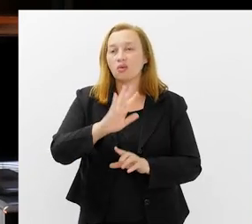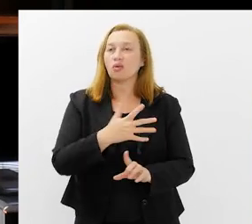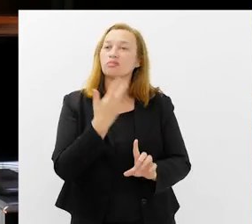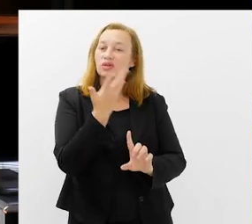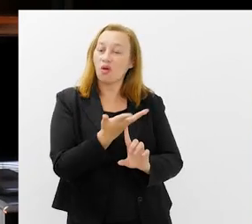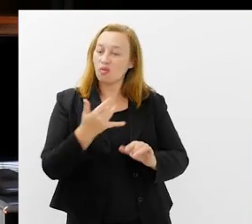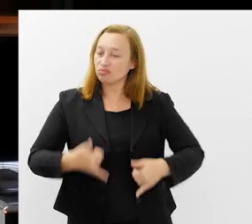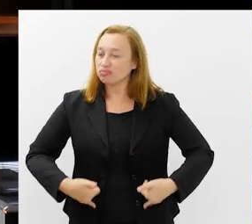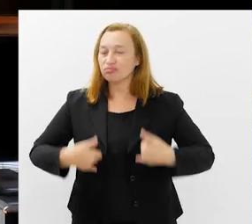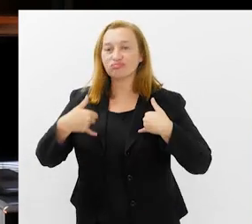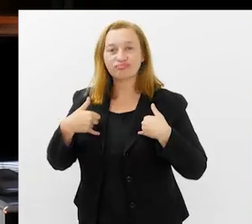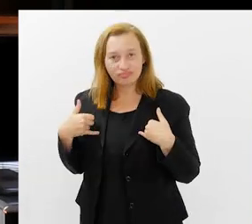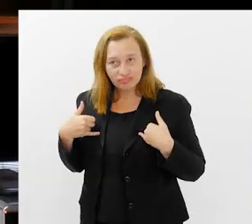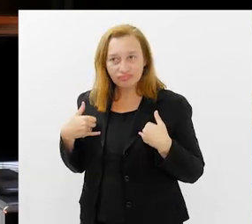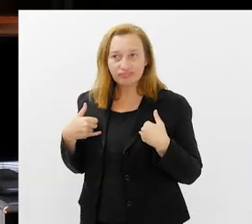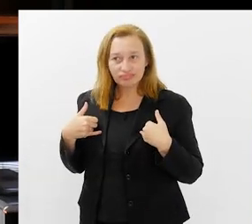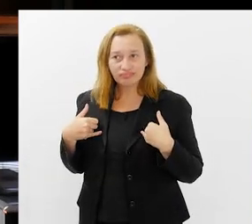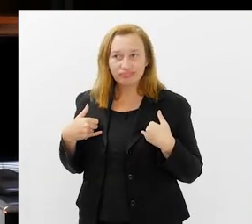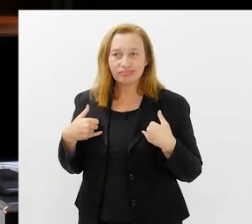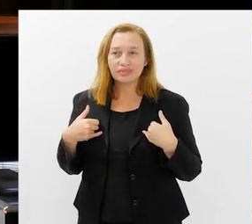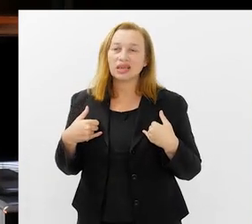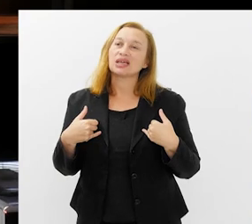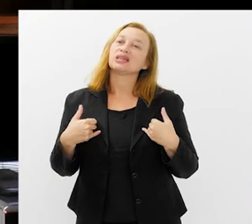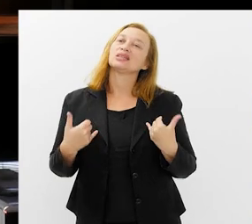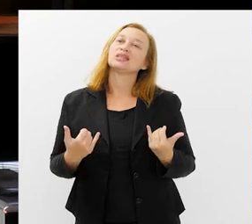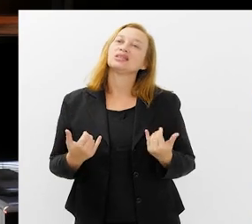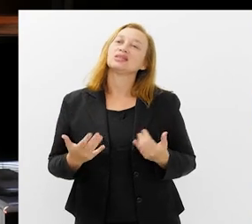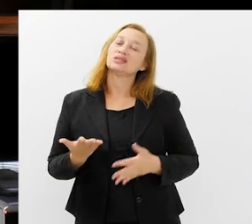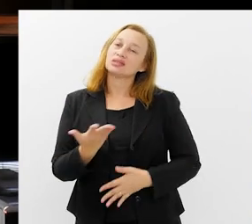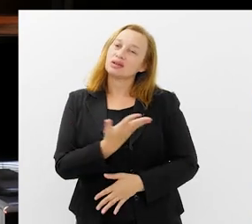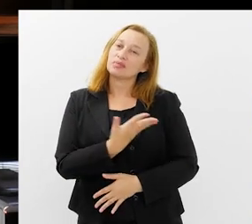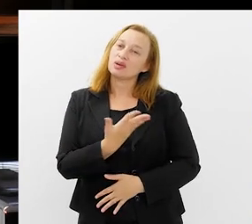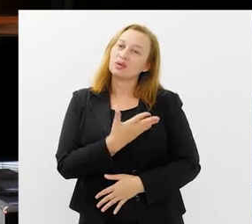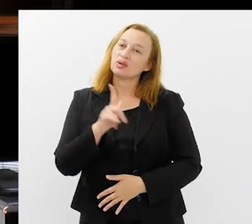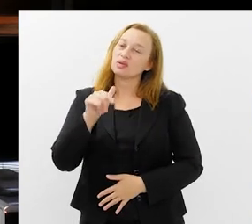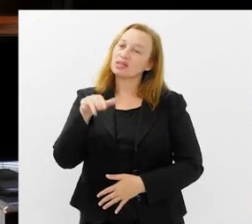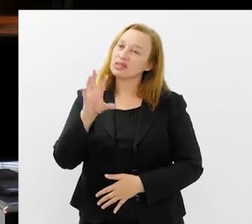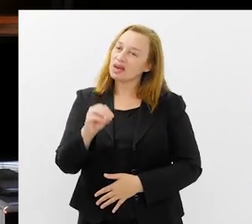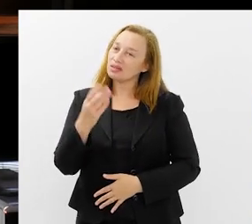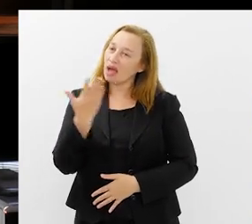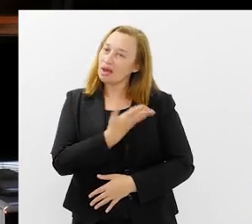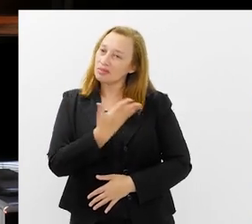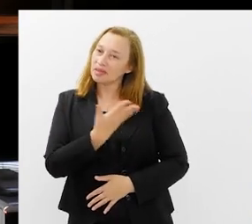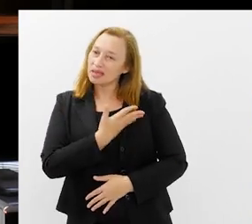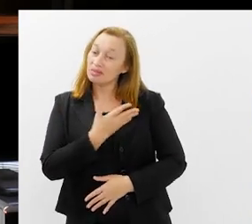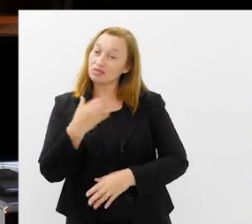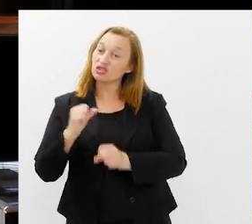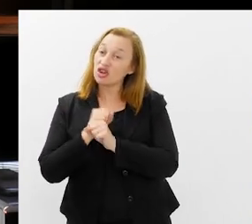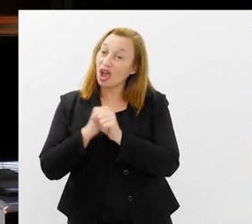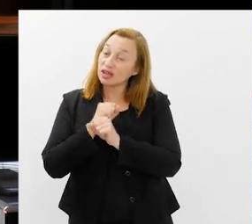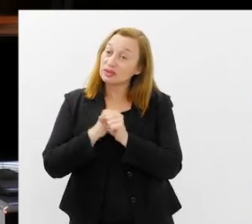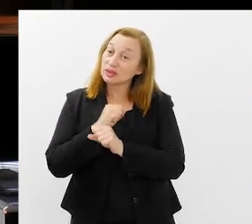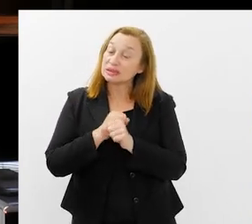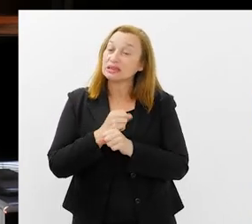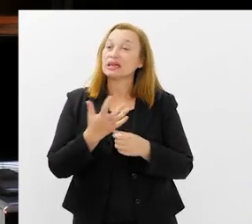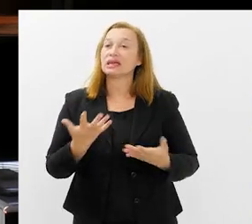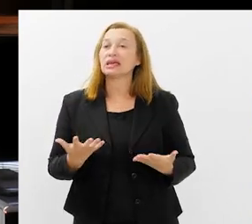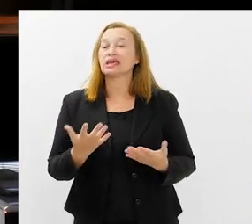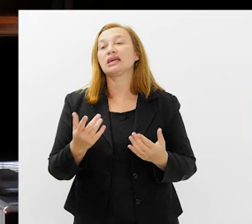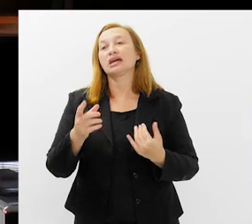Ambiental, então muito me honra estar ali, ser ladeado aí pelo nosso querido Luciano, companheiro de velha